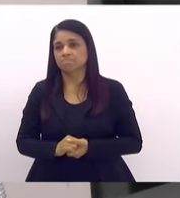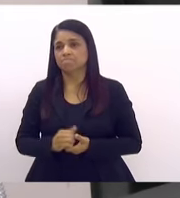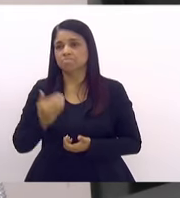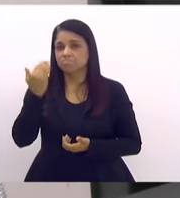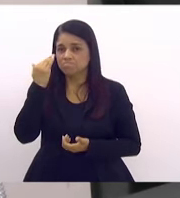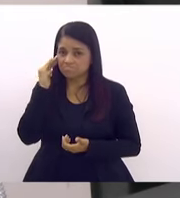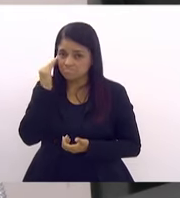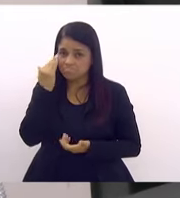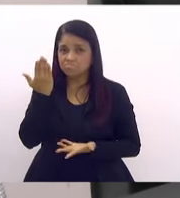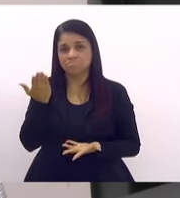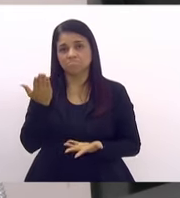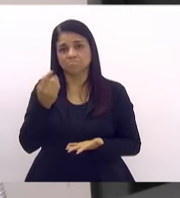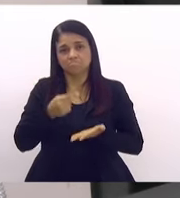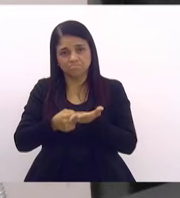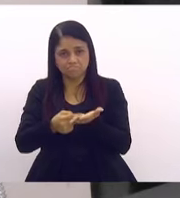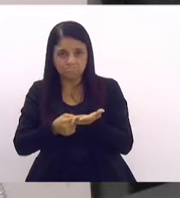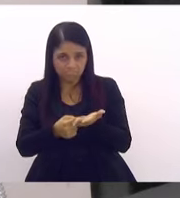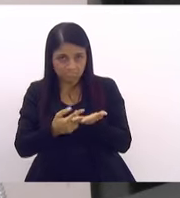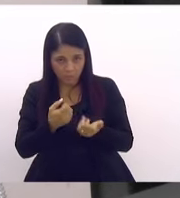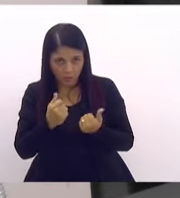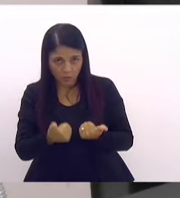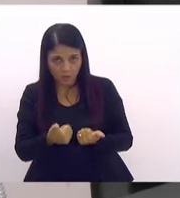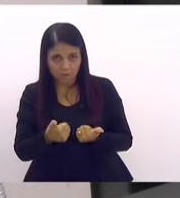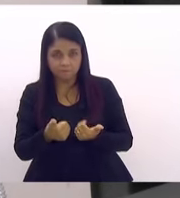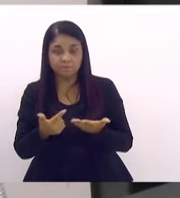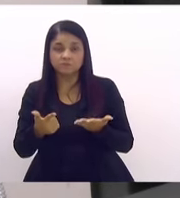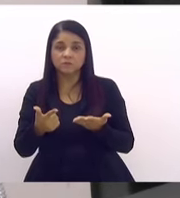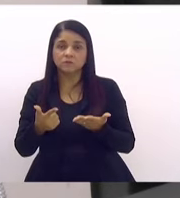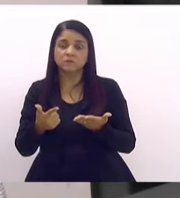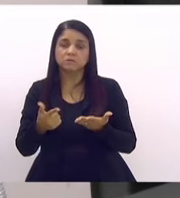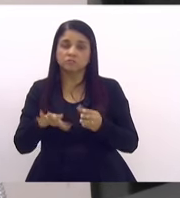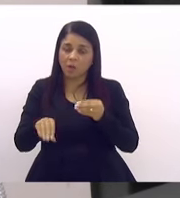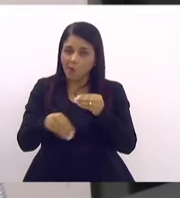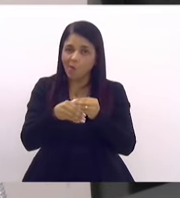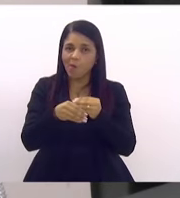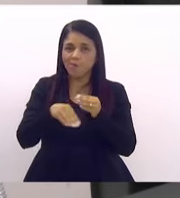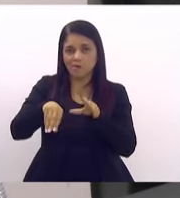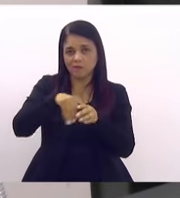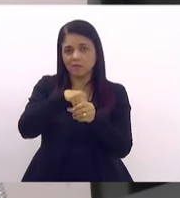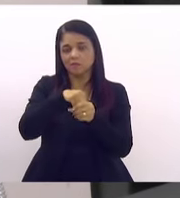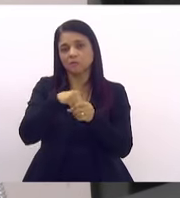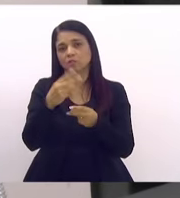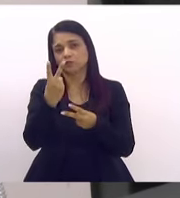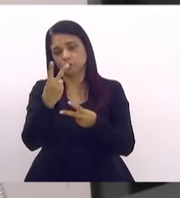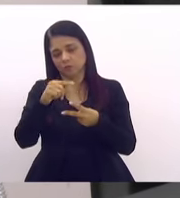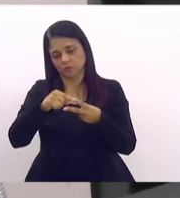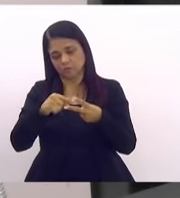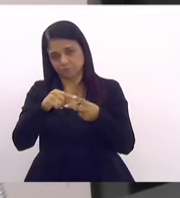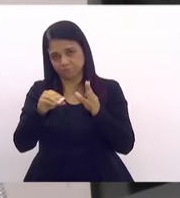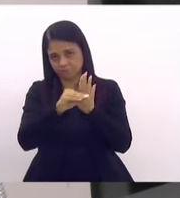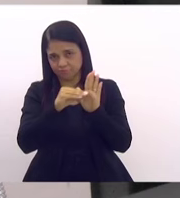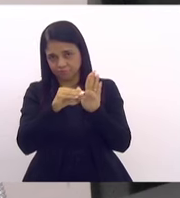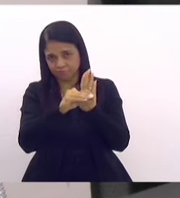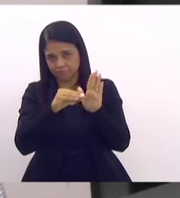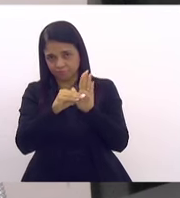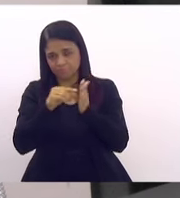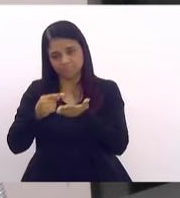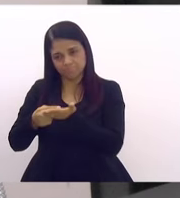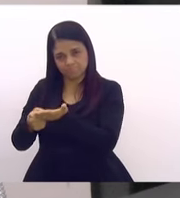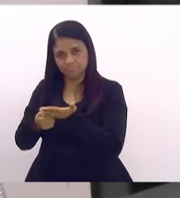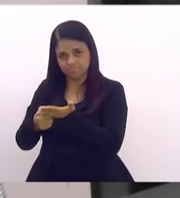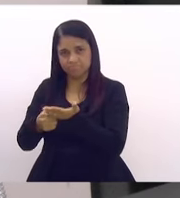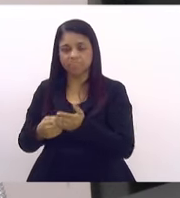entender dessa forma, eu acho que a gente pode evoluir desse jeito. De qualquer forma, já incorporando essas duas alterações que são de consenso, nesse consenso